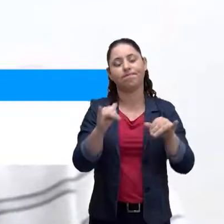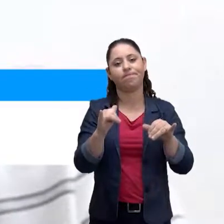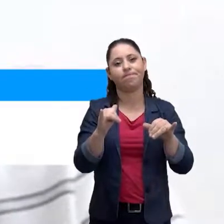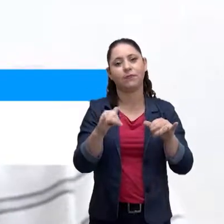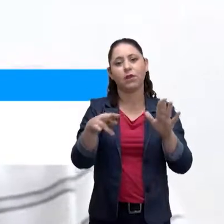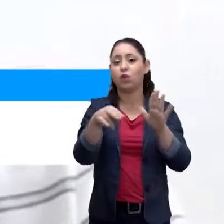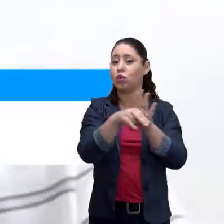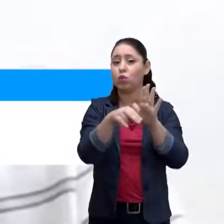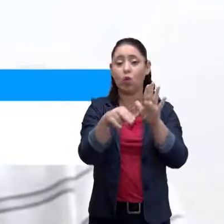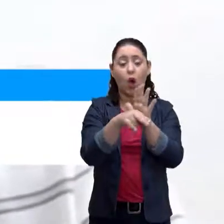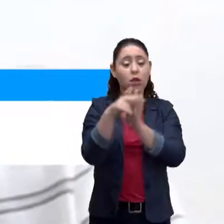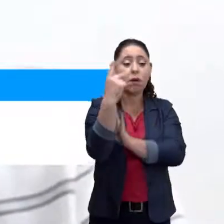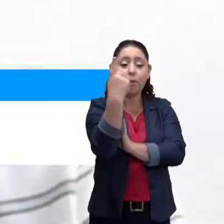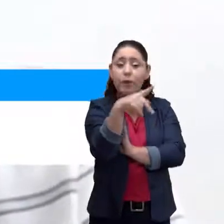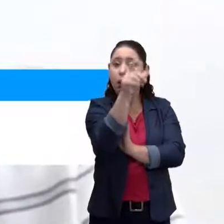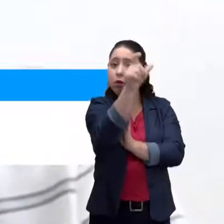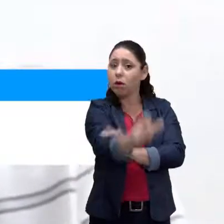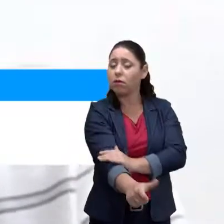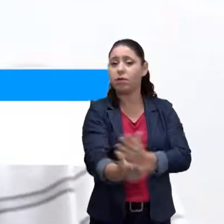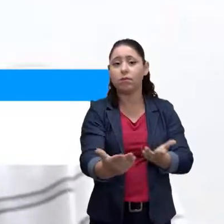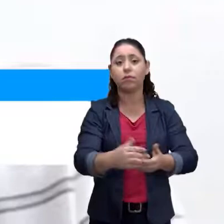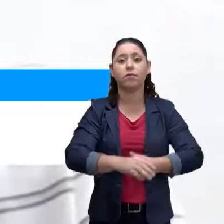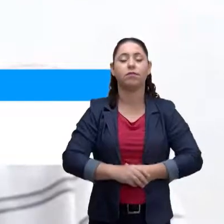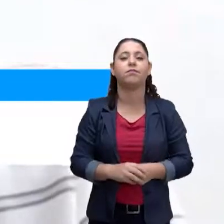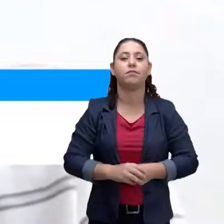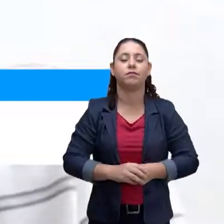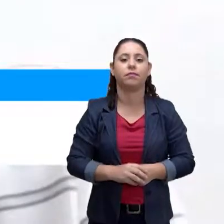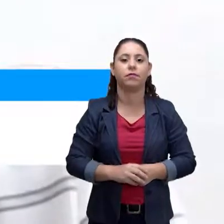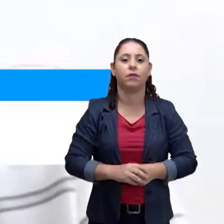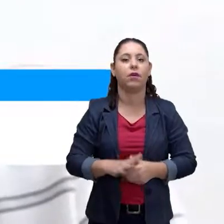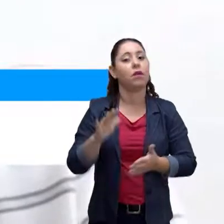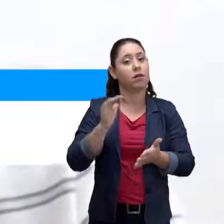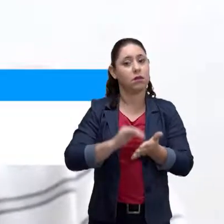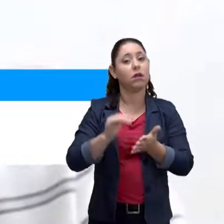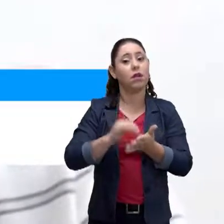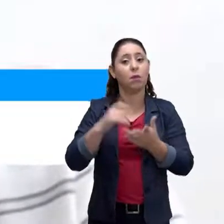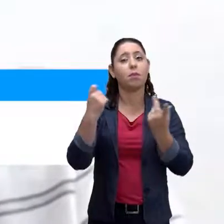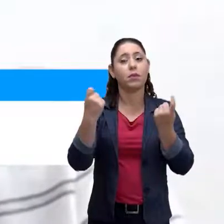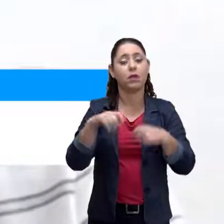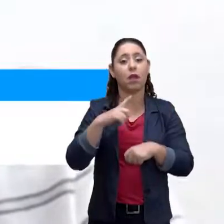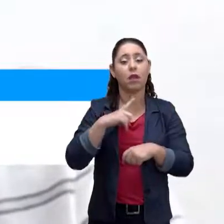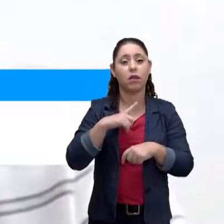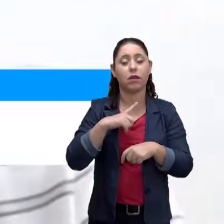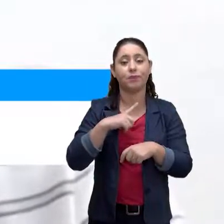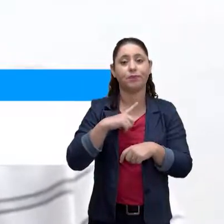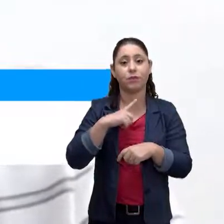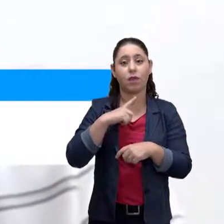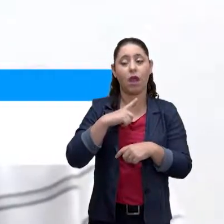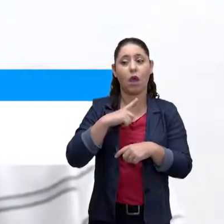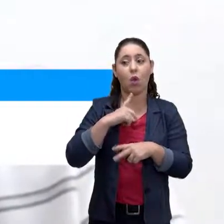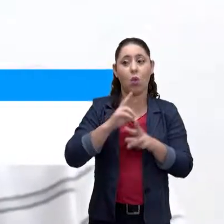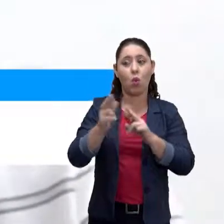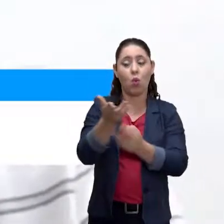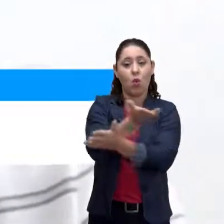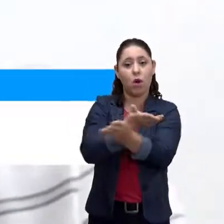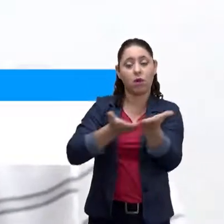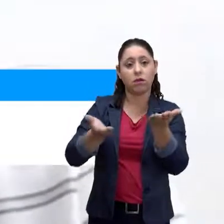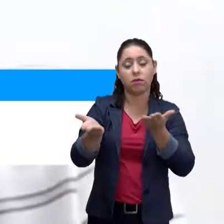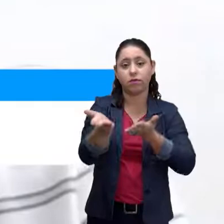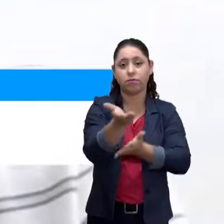na divulgação da sua nota, né? A Secretaria precisa ter um canal